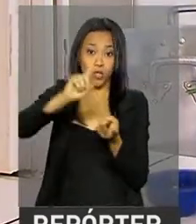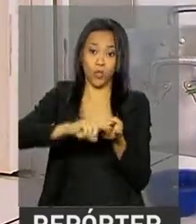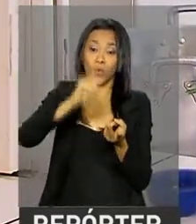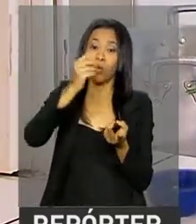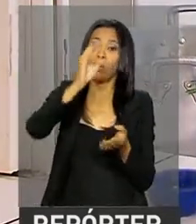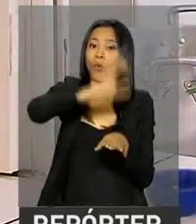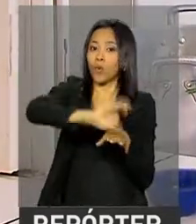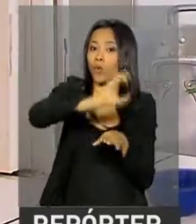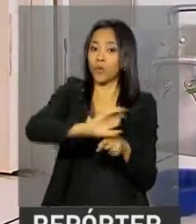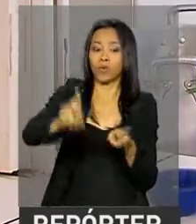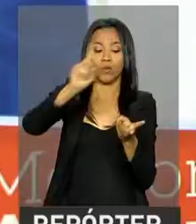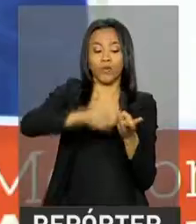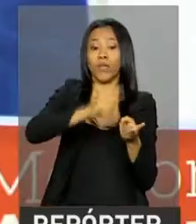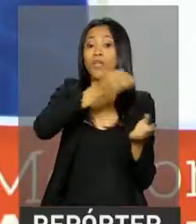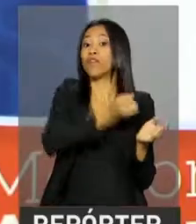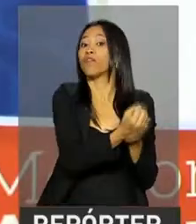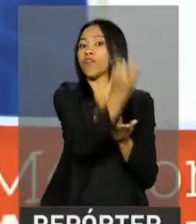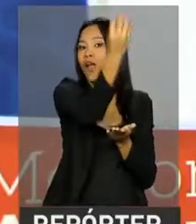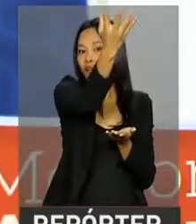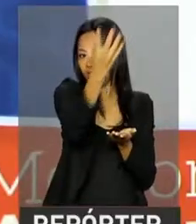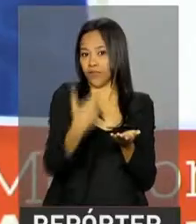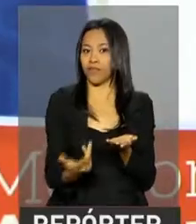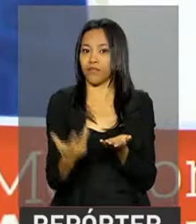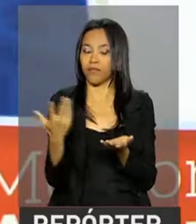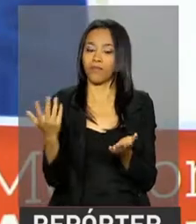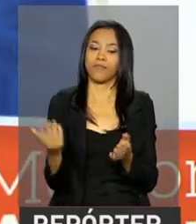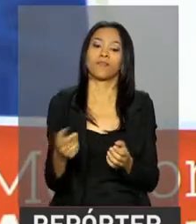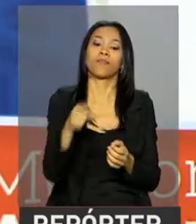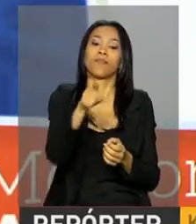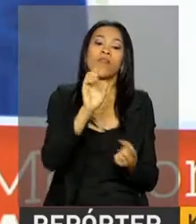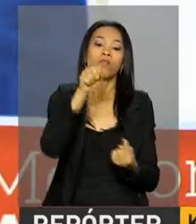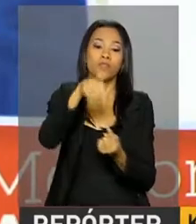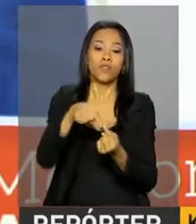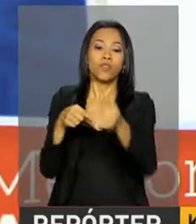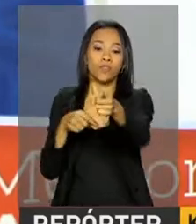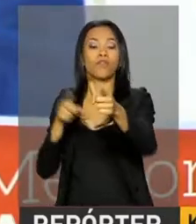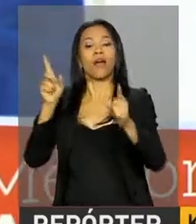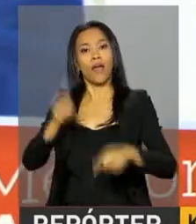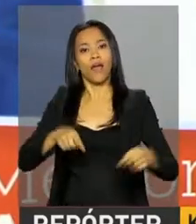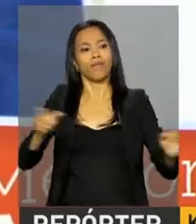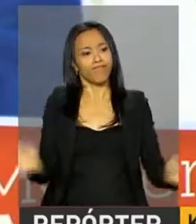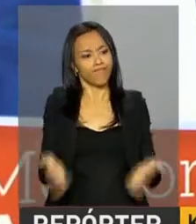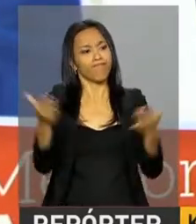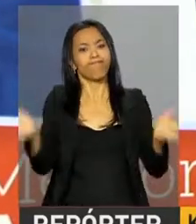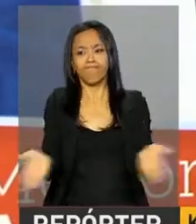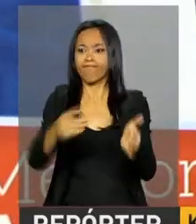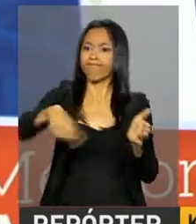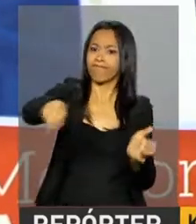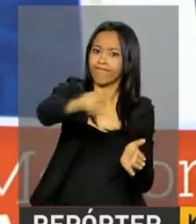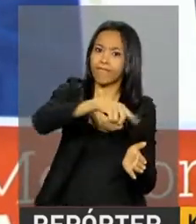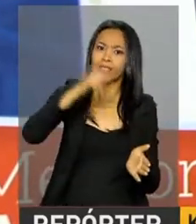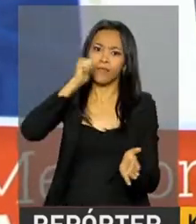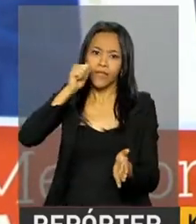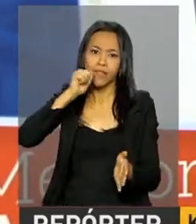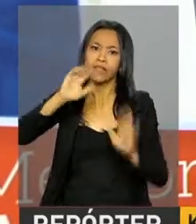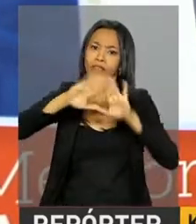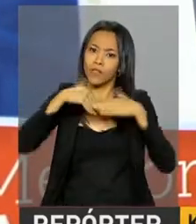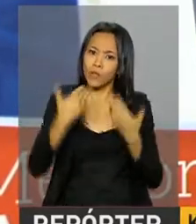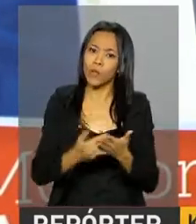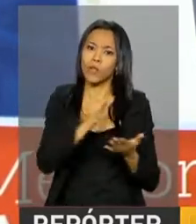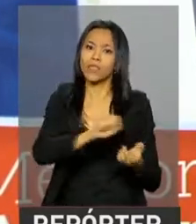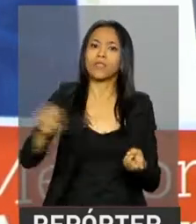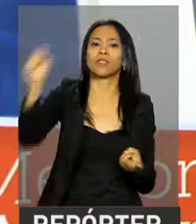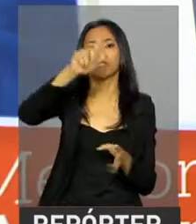viagens internacionais. O objetivo do concurso é fomentar, é valorizar o papel das merendeiras e merendeiros que atuam na execução do